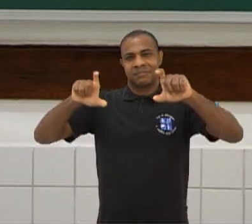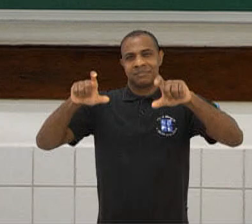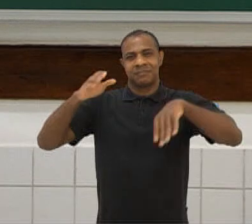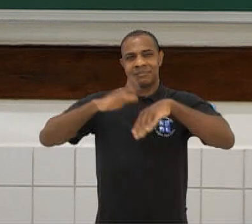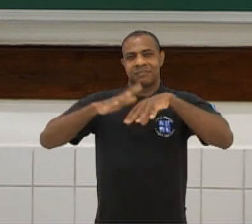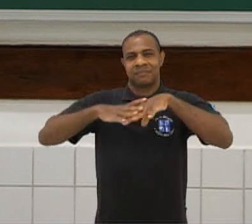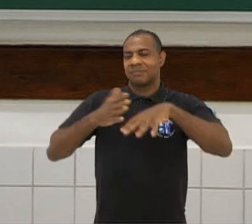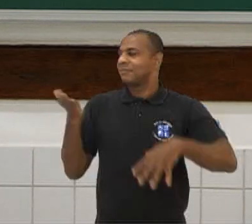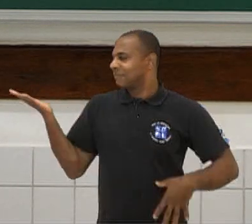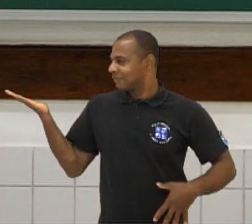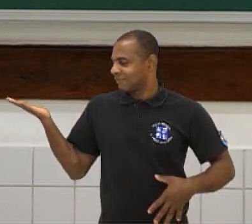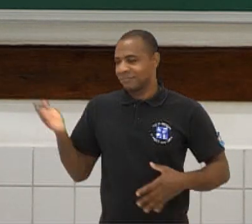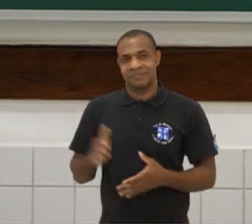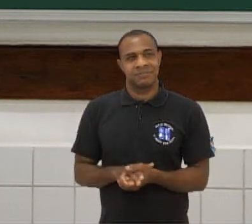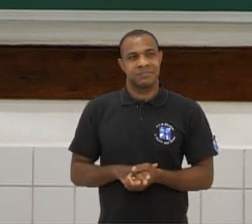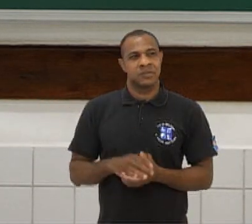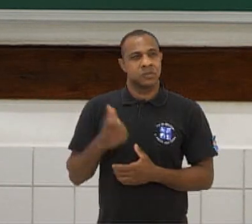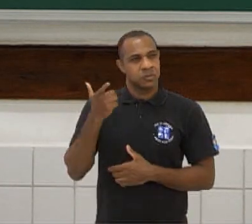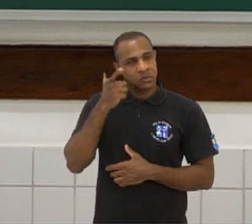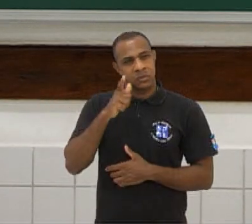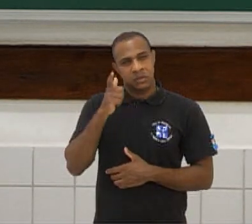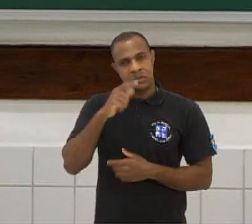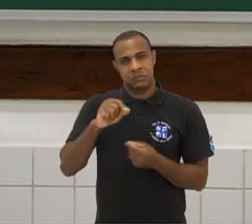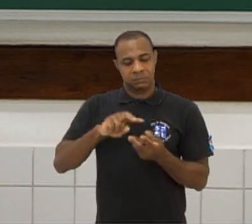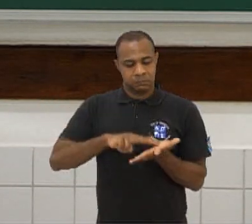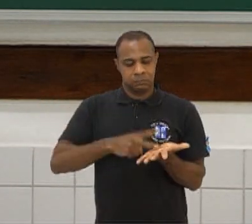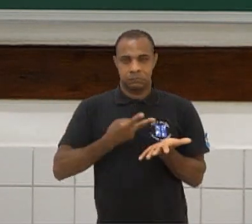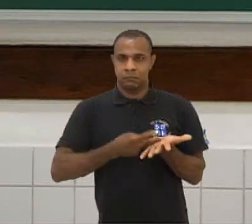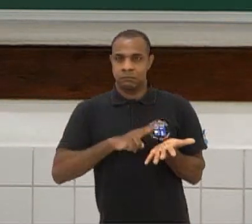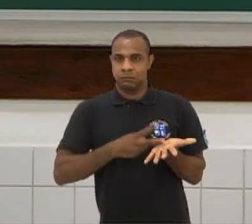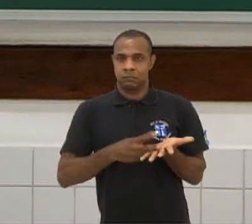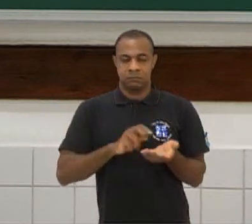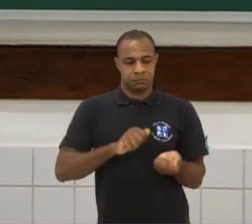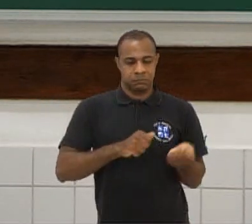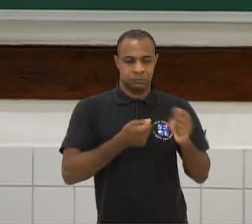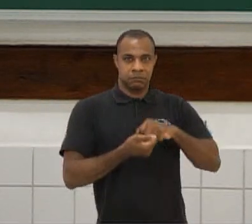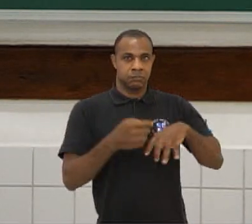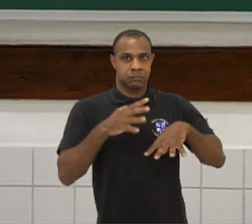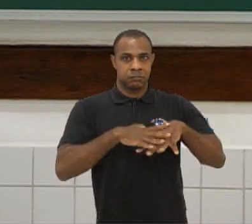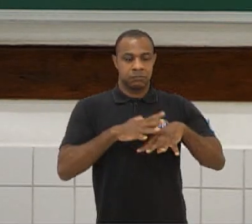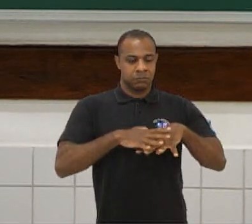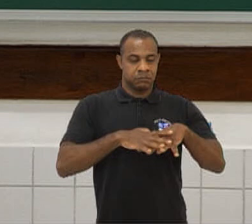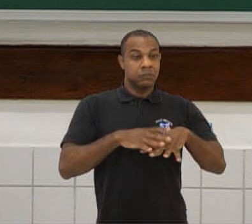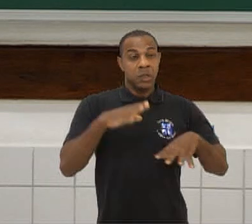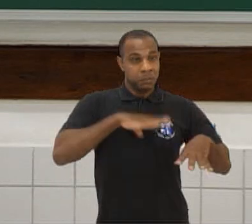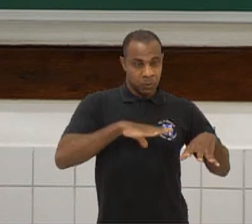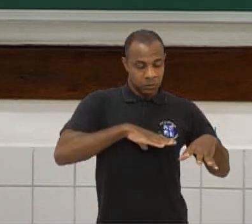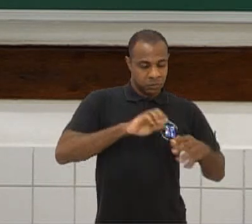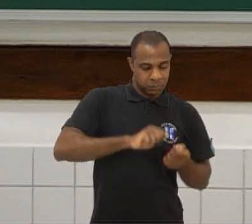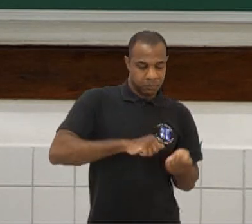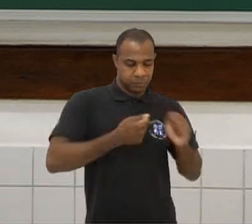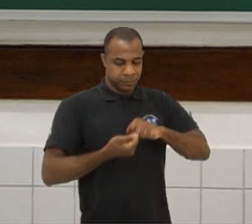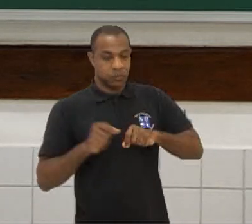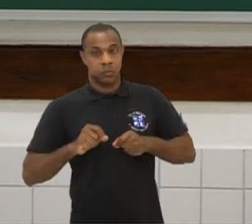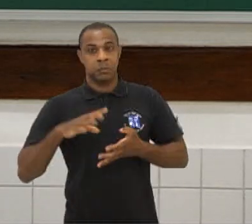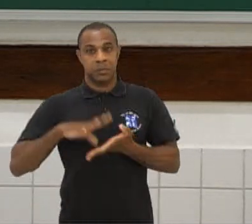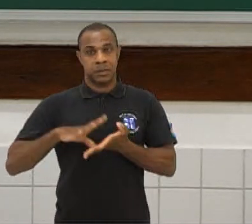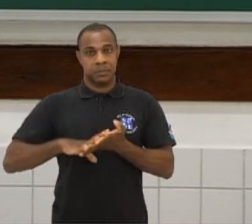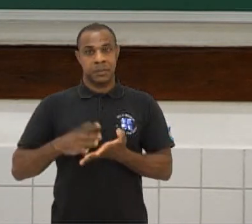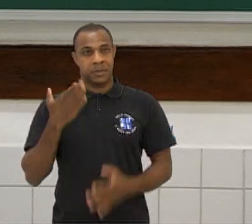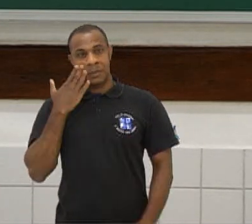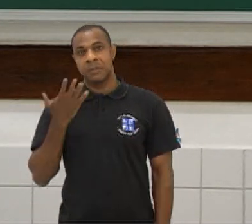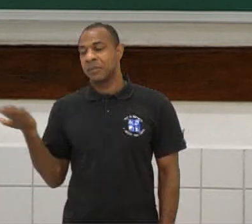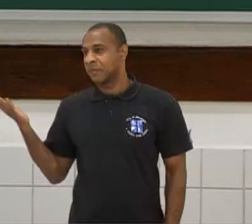estão acertando tudo, estão conseguindo traduzir fielmente da linguagem nossa para a linguagem matemática. E